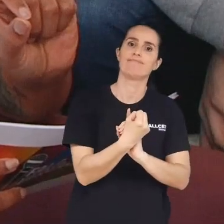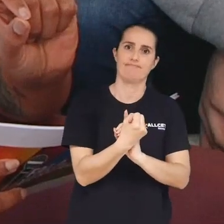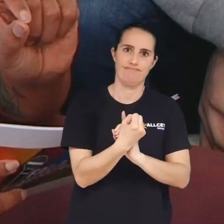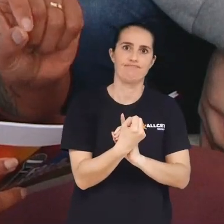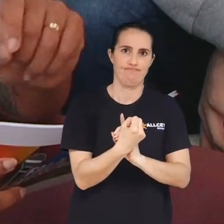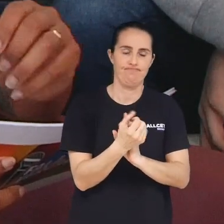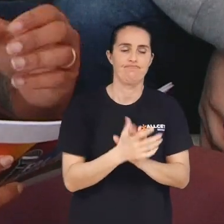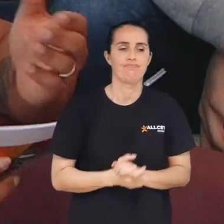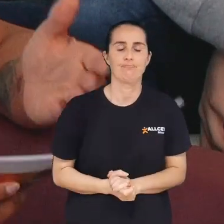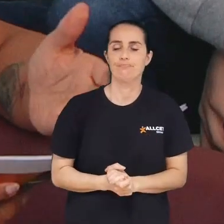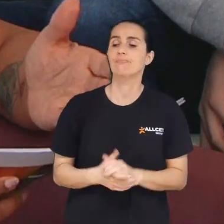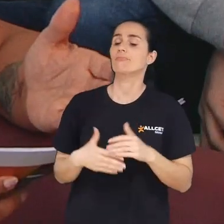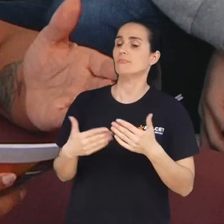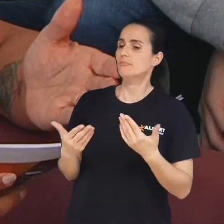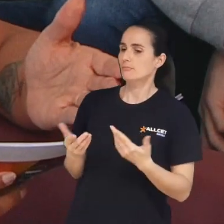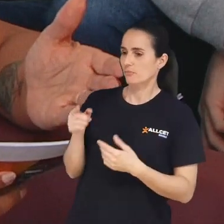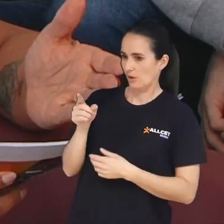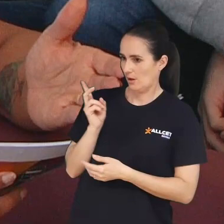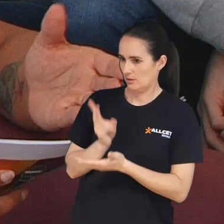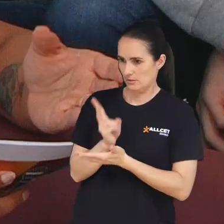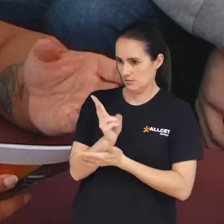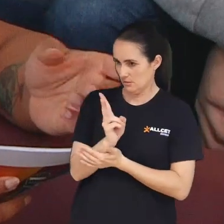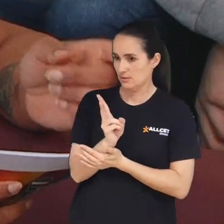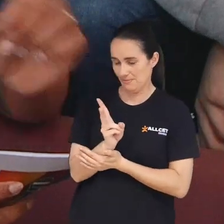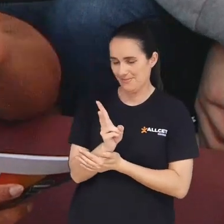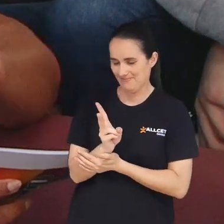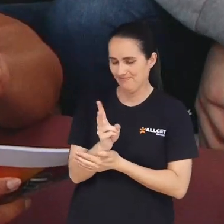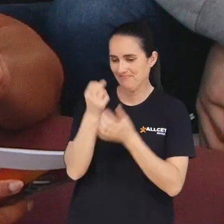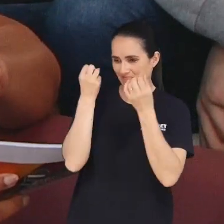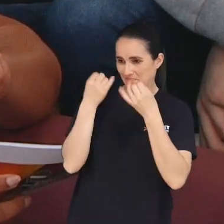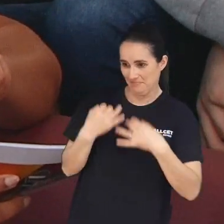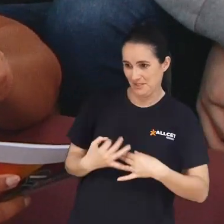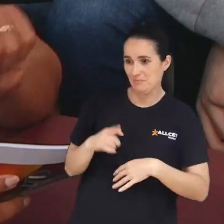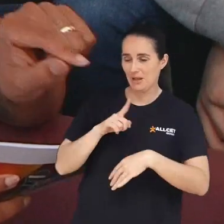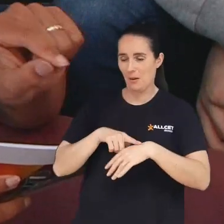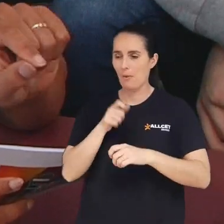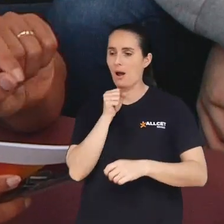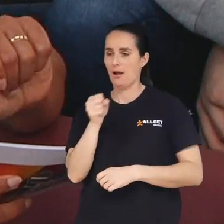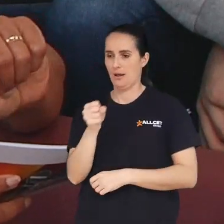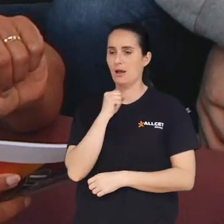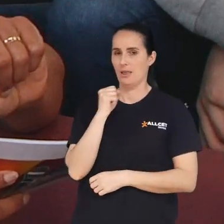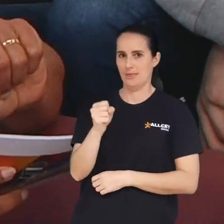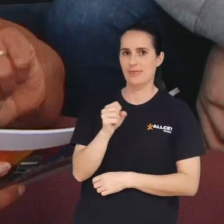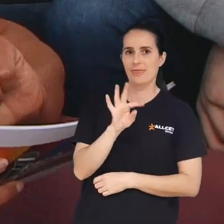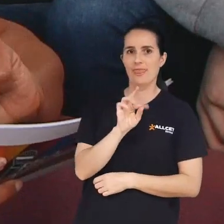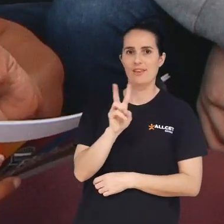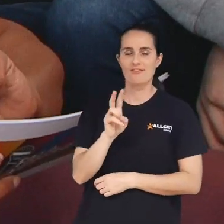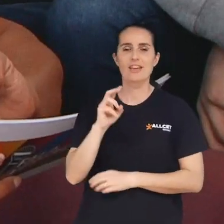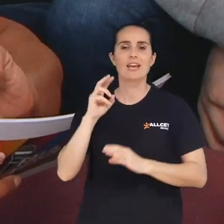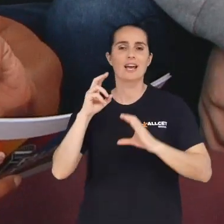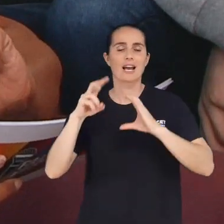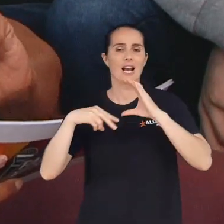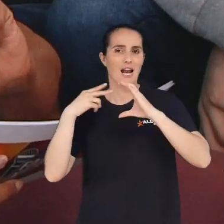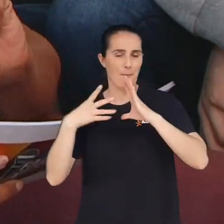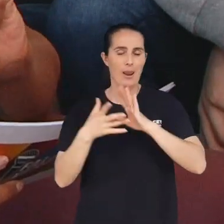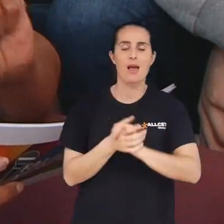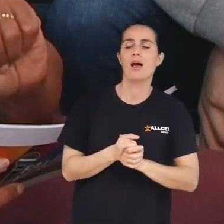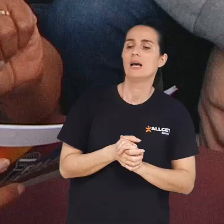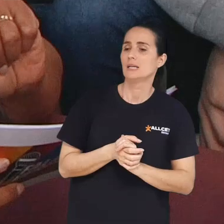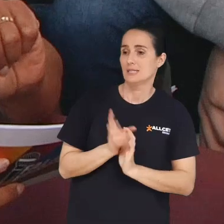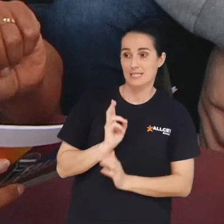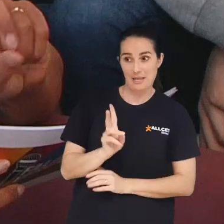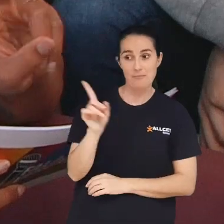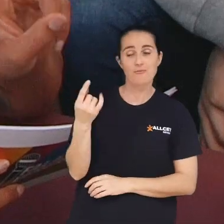esse ponto você sempre traz nas nossas entrevistas lá no TV Câmara, sempre depois das sessões, né?